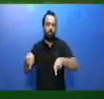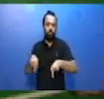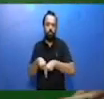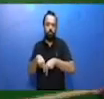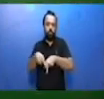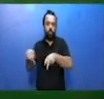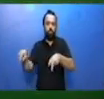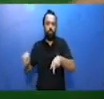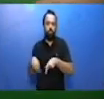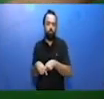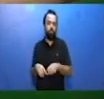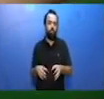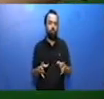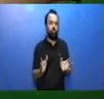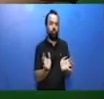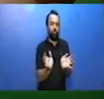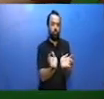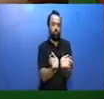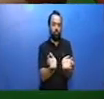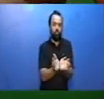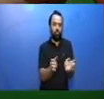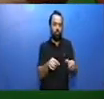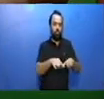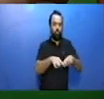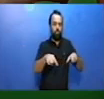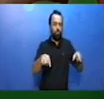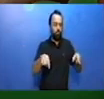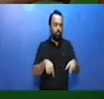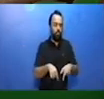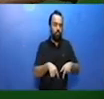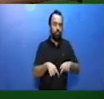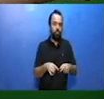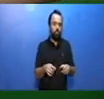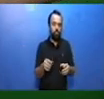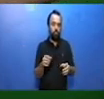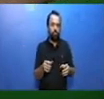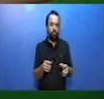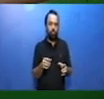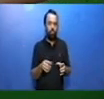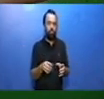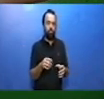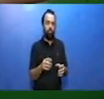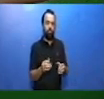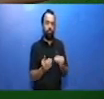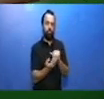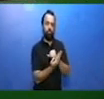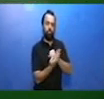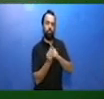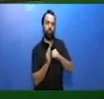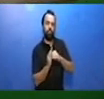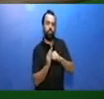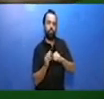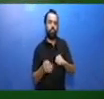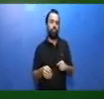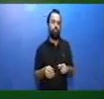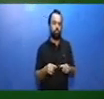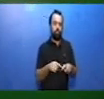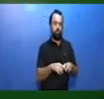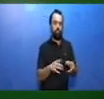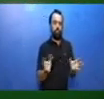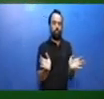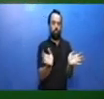de quarteirões, olha lá, vista aérea do bairro Pinheiros. Então, um conjunto